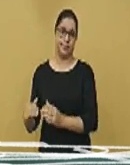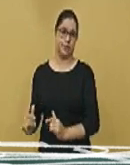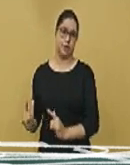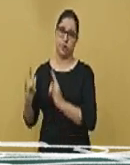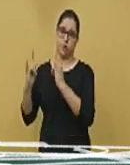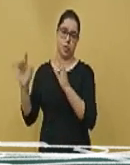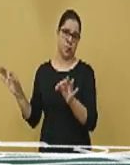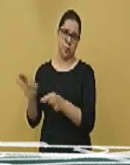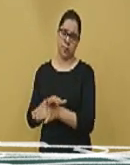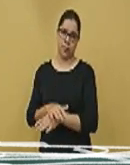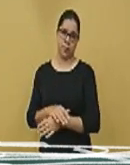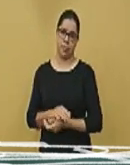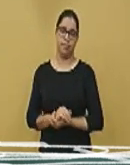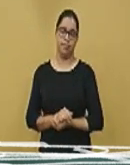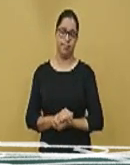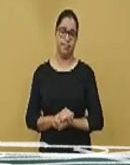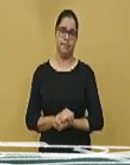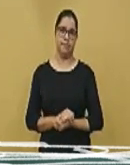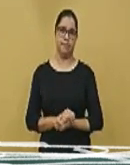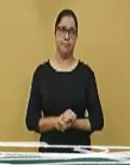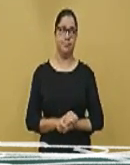reitoria.